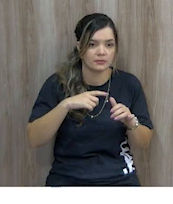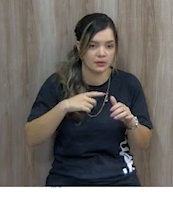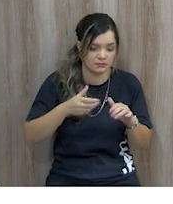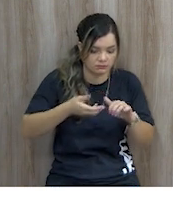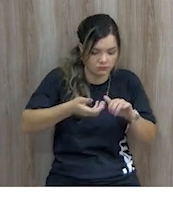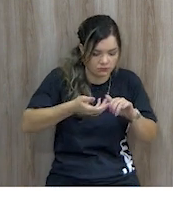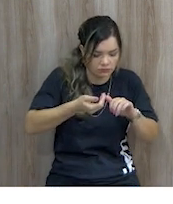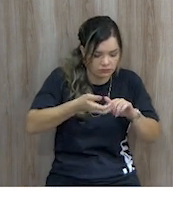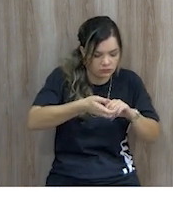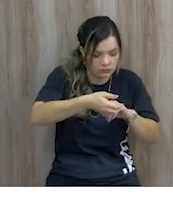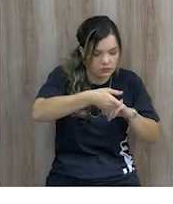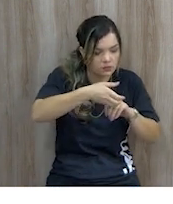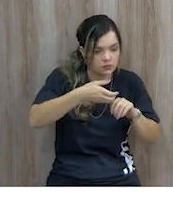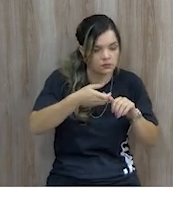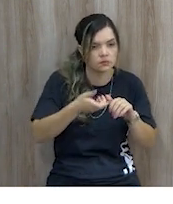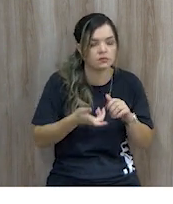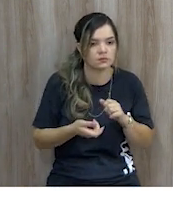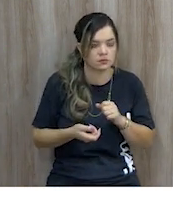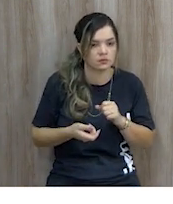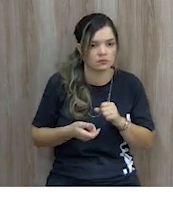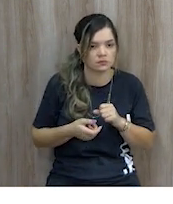conjuntivo.